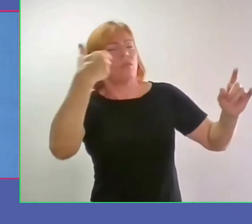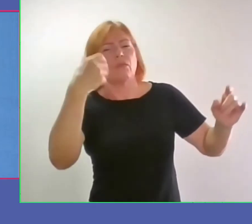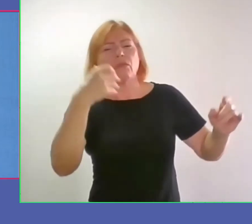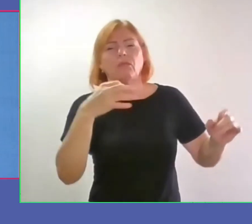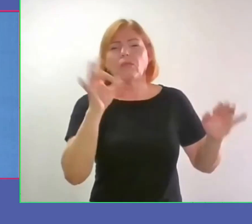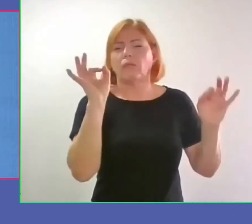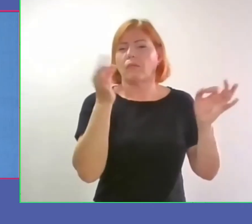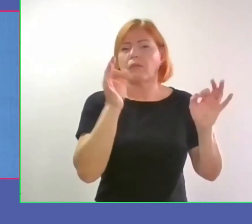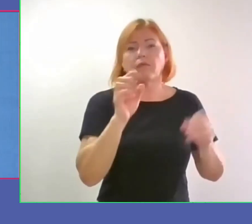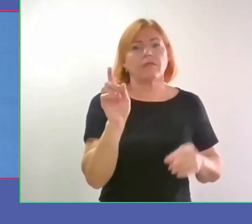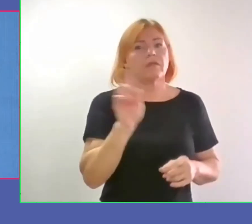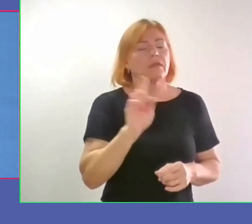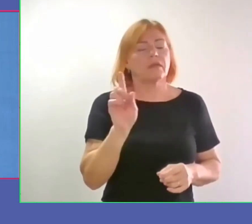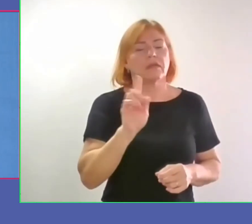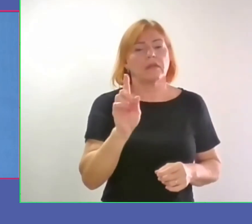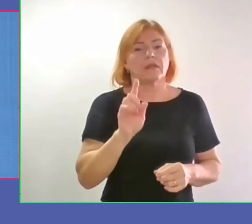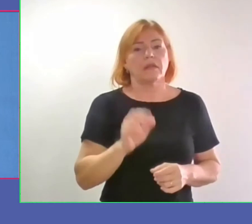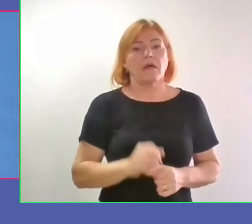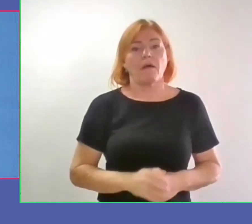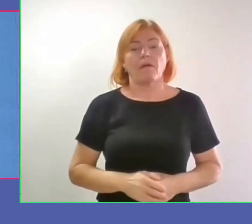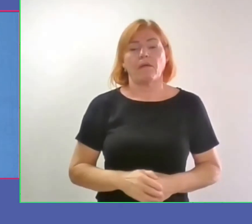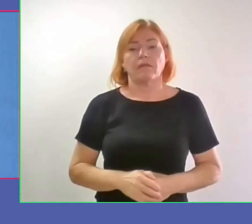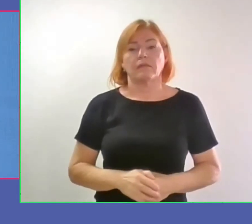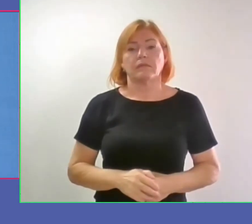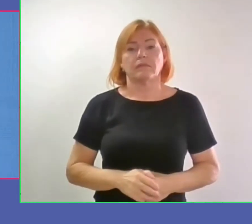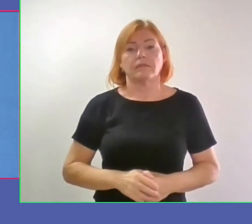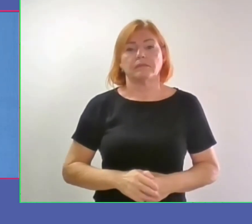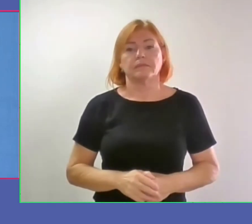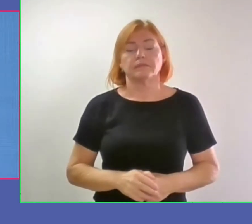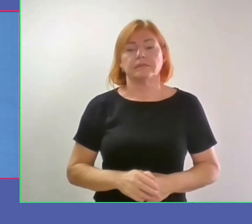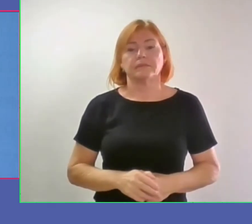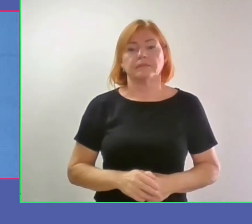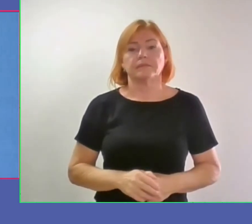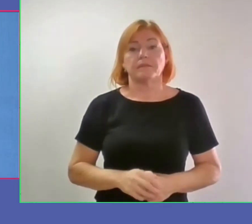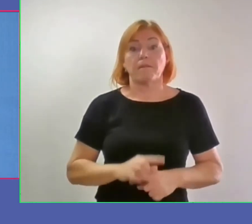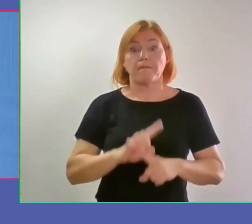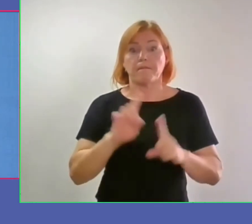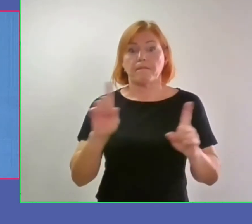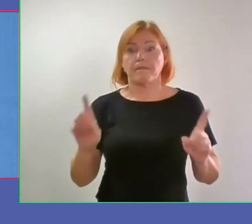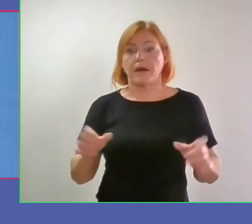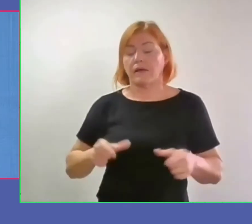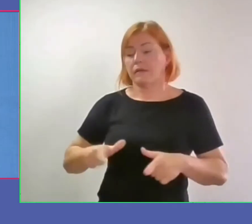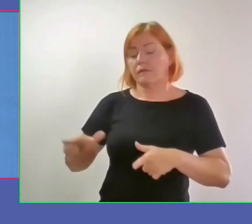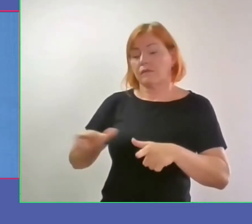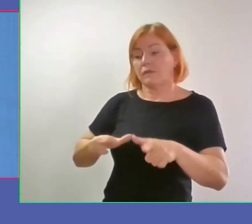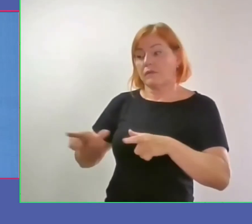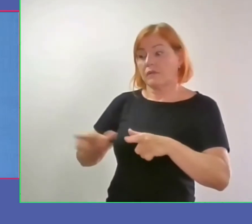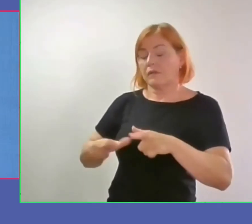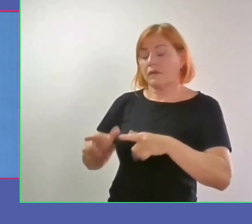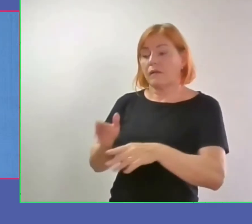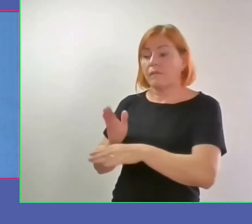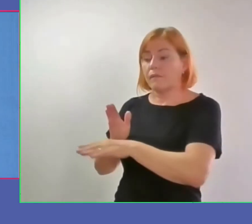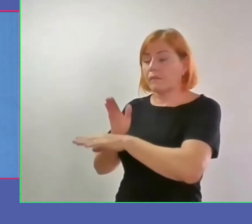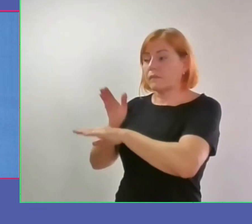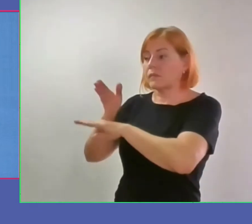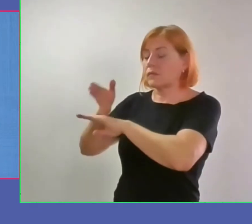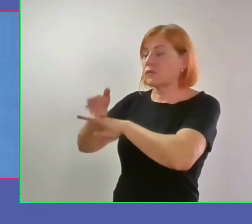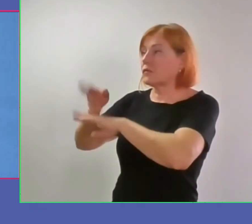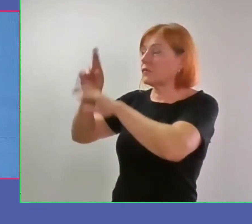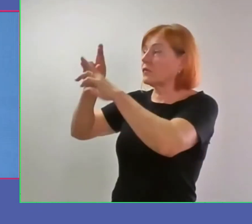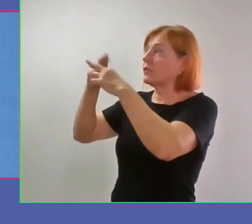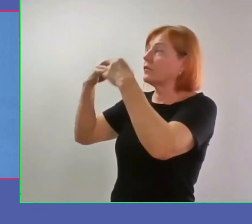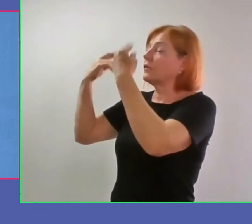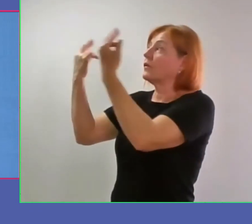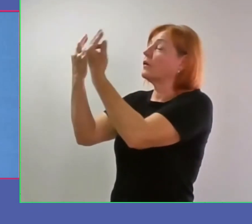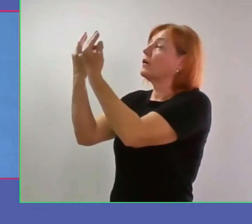do seu Filho Cristo, fazer o trabalho de introduzir o reino dos céus aqui na terra, irmãos, o reino de Deus